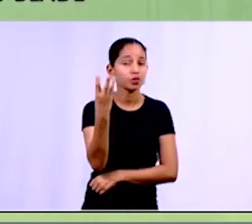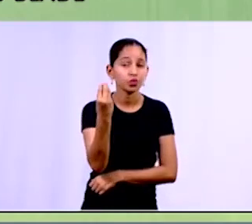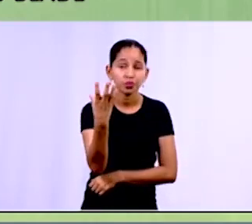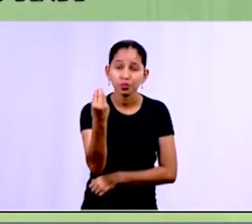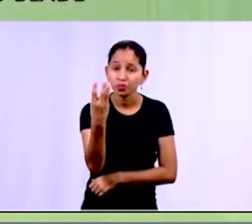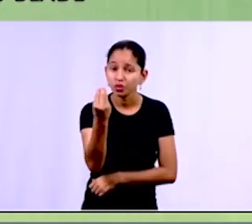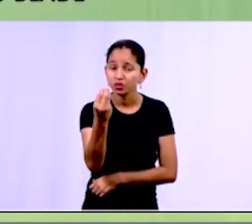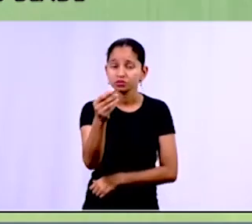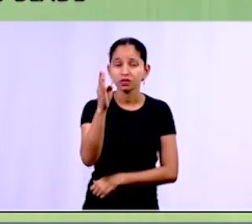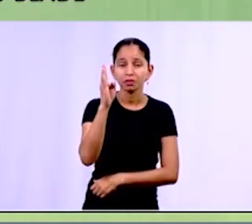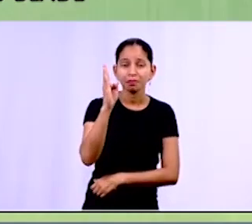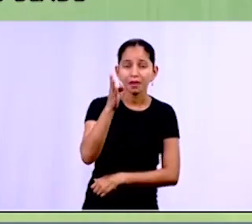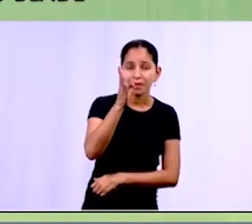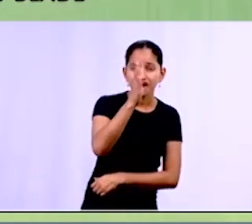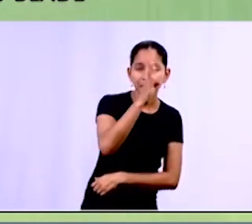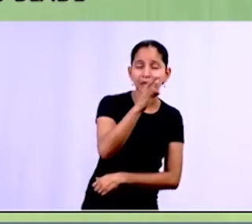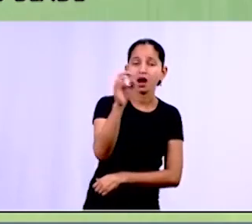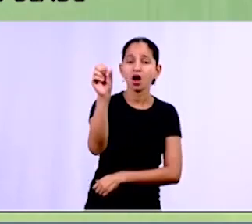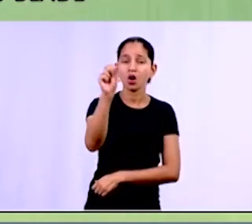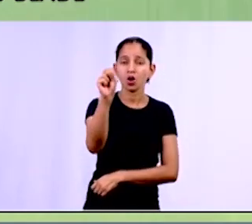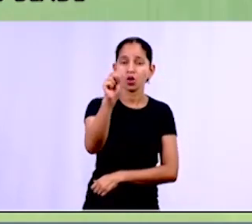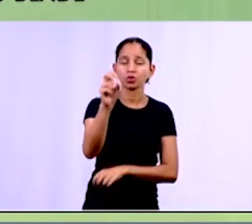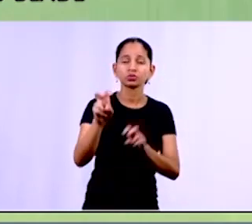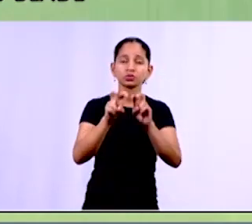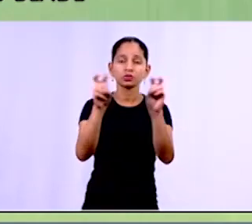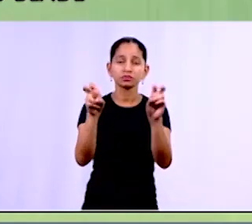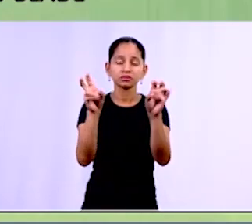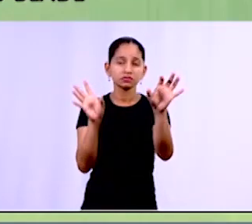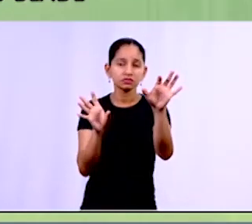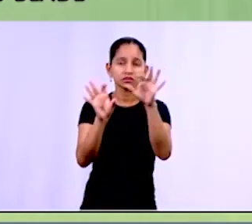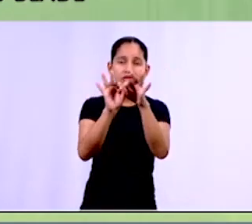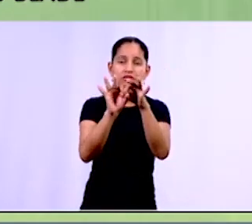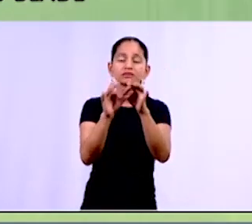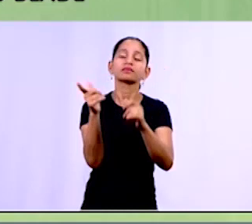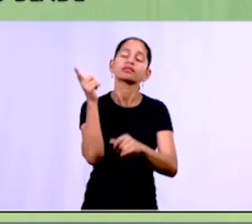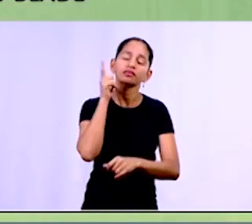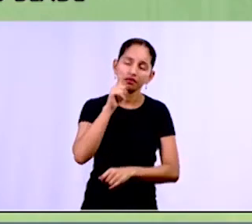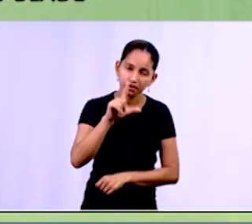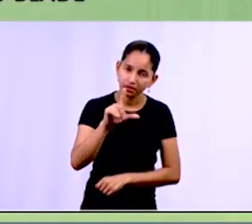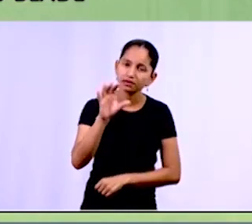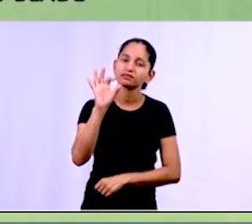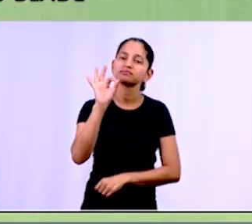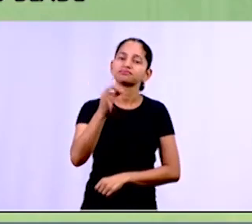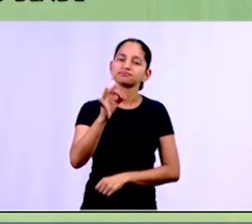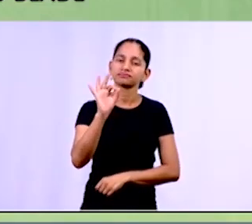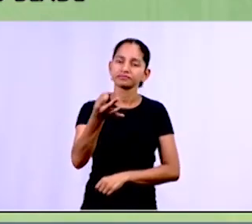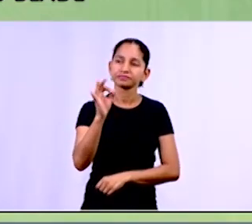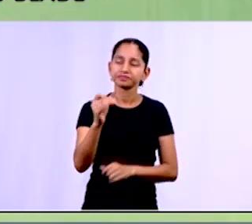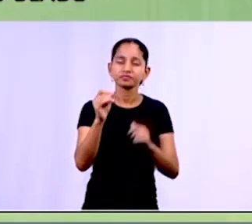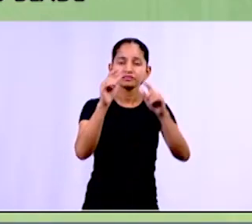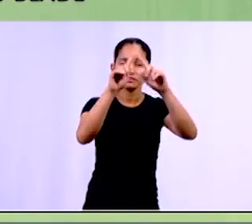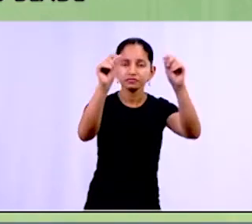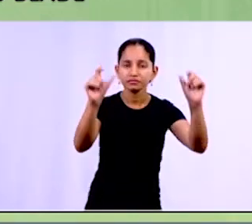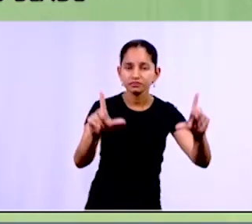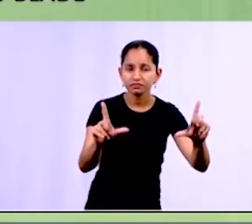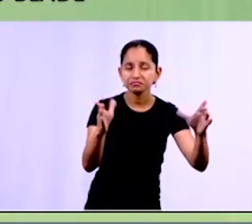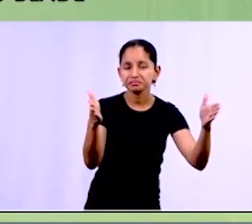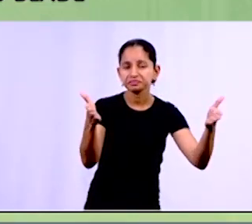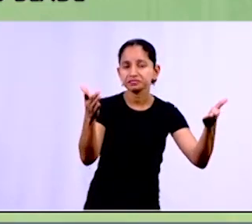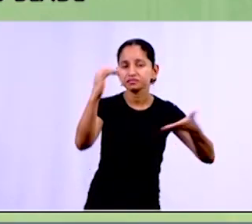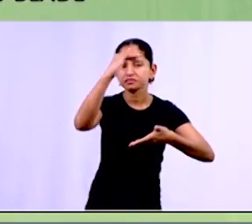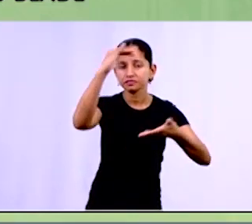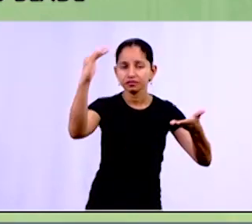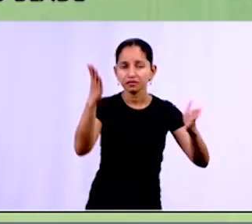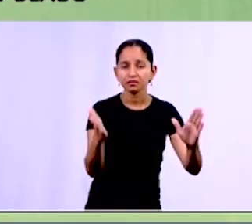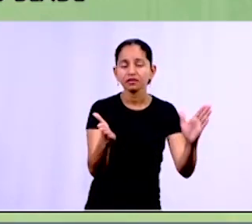5, 6, 7, 8 computadores, podem ter mais, tem até 16 computadores, quer dizer, em um espaço desse tamanho, eles tiraram